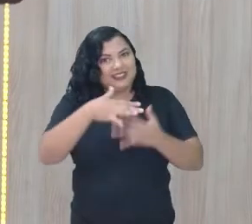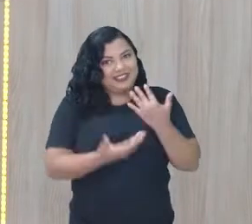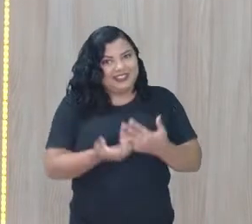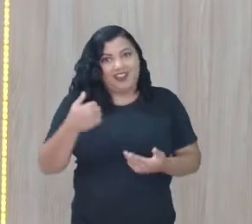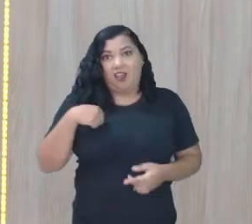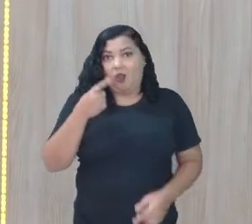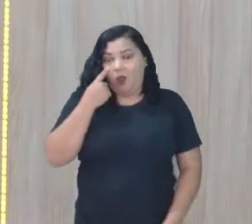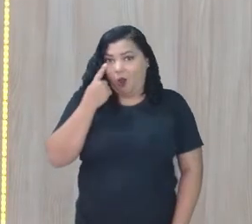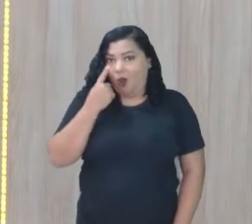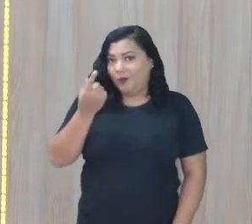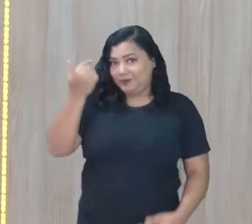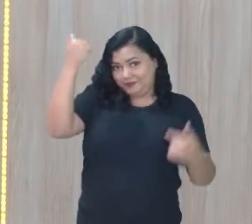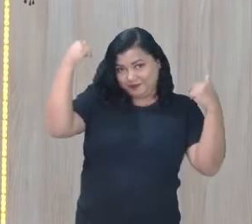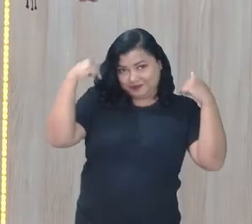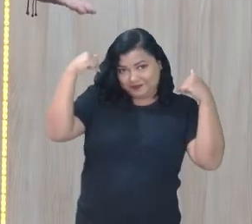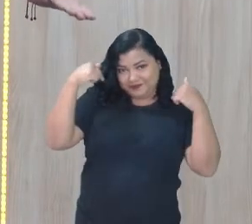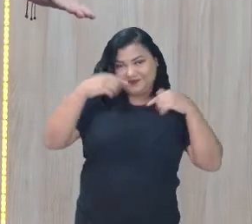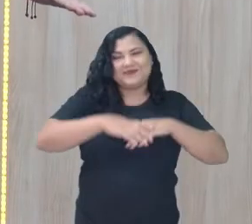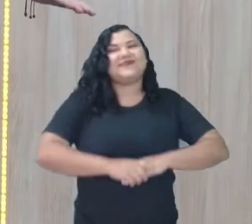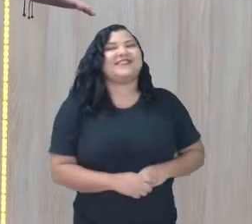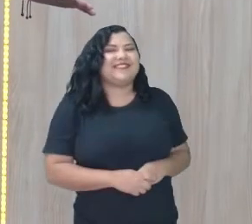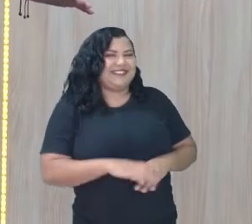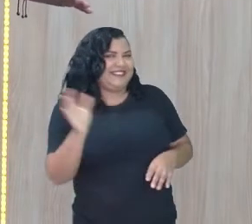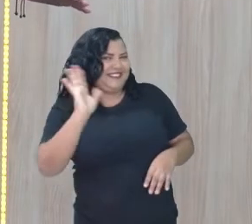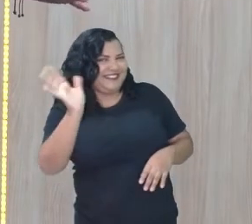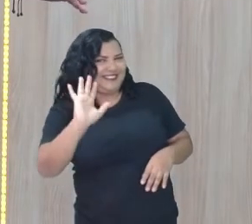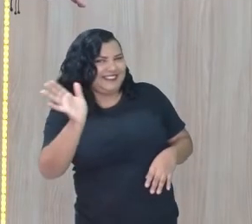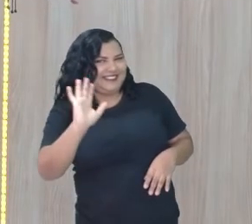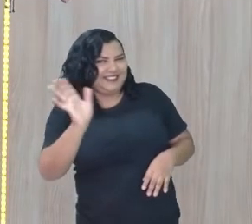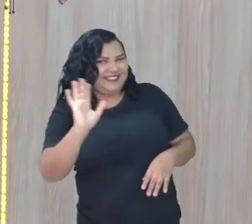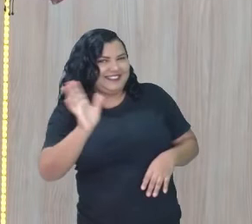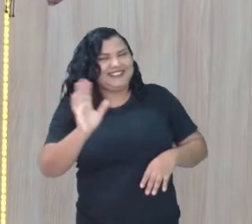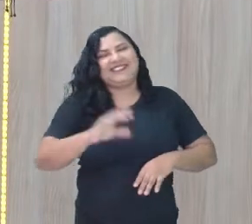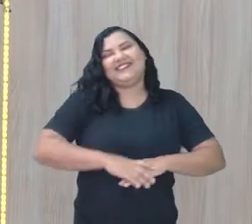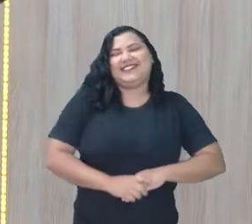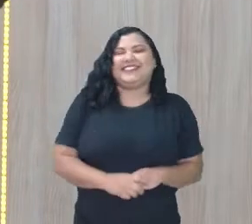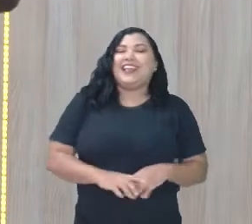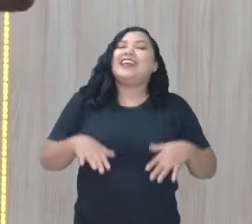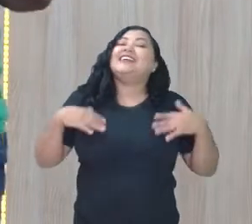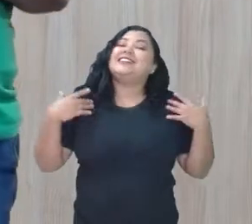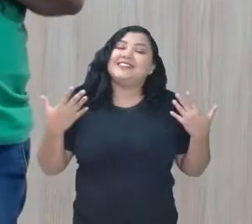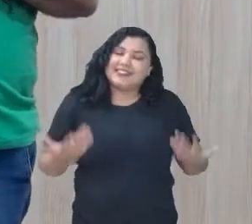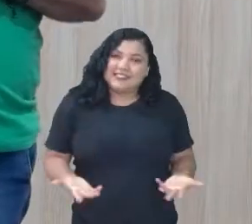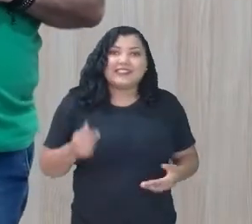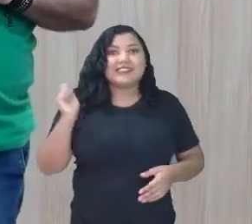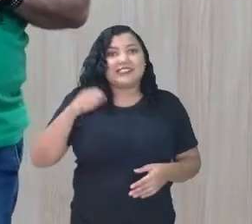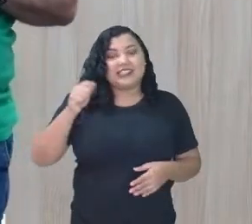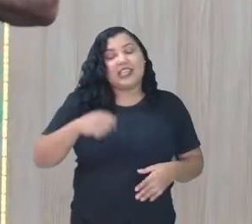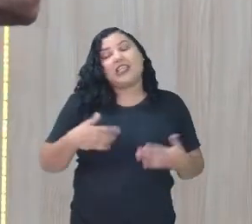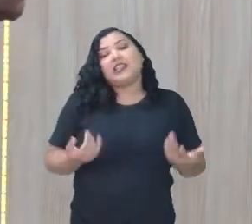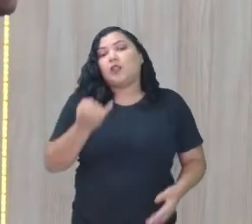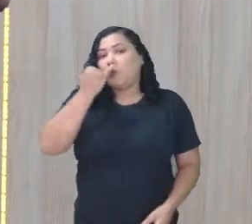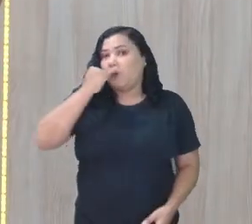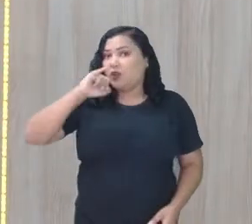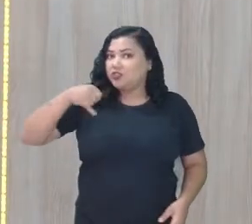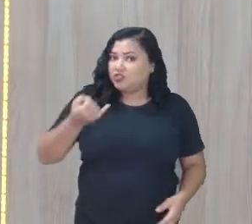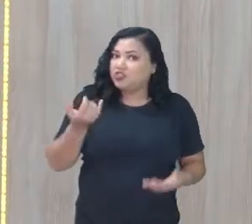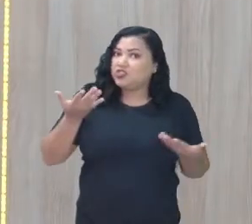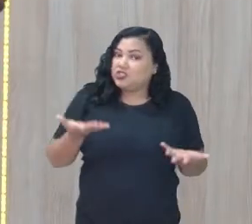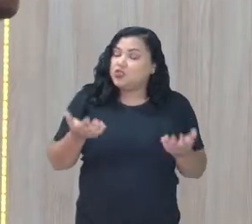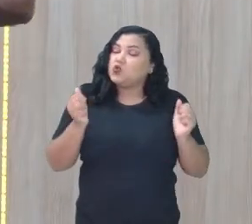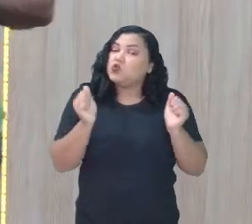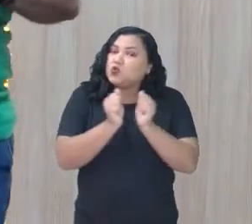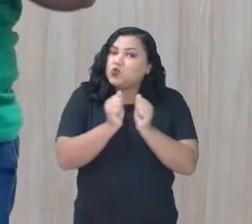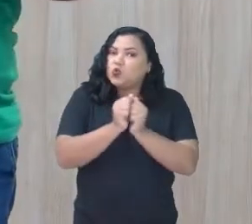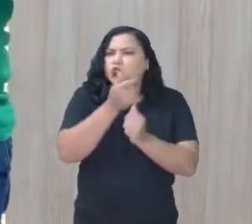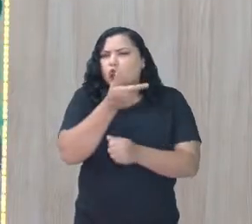de Libras, que está aqui no cantinho. Jéssica, tchauzinho aí, faz teu nome, é isso aí. Então, Jéssica, ela